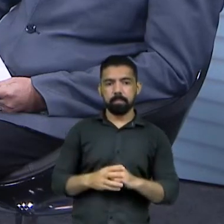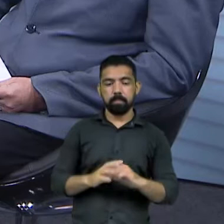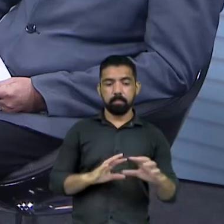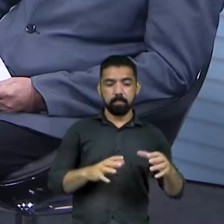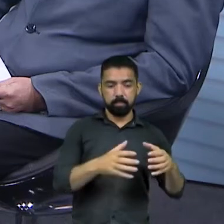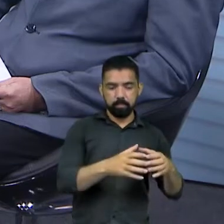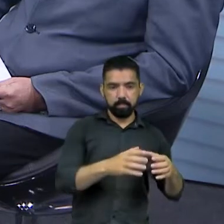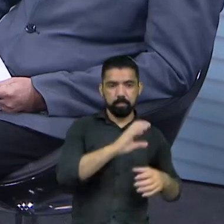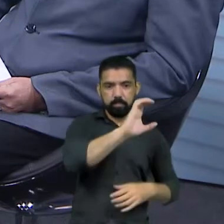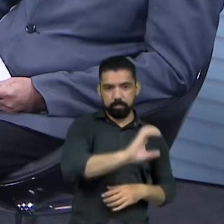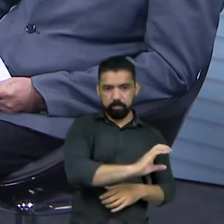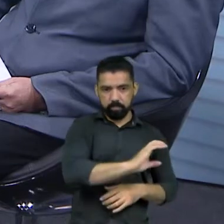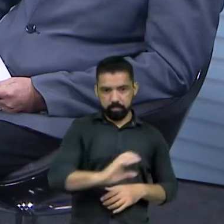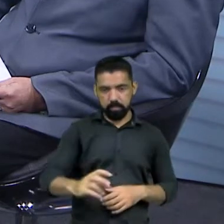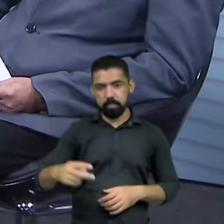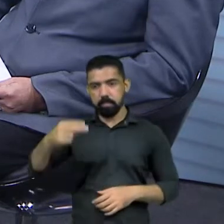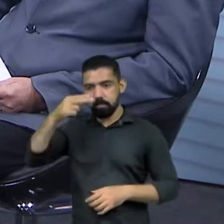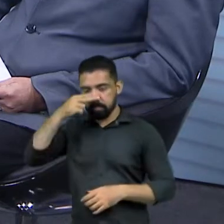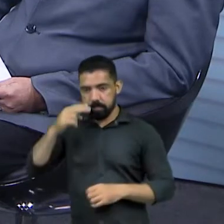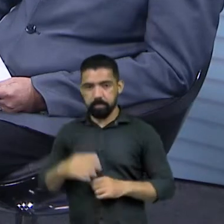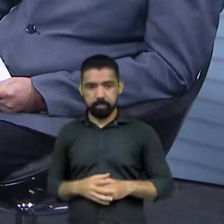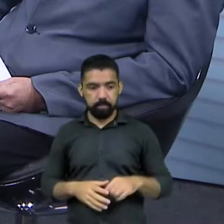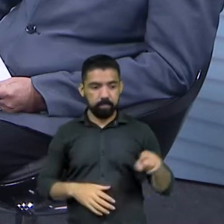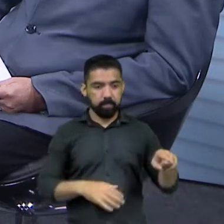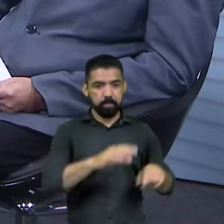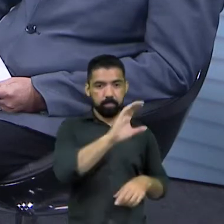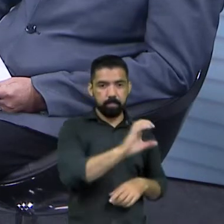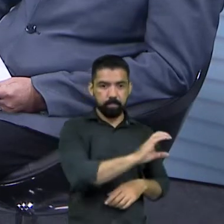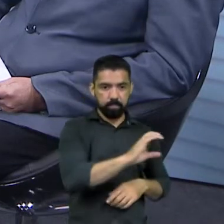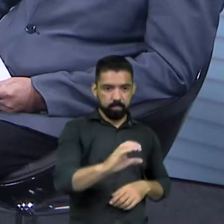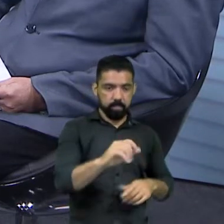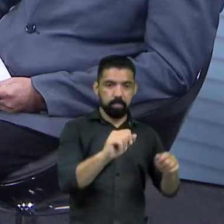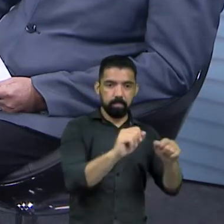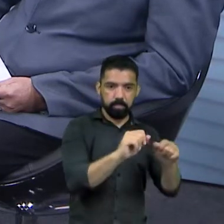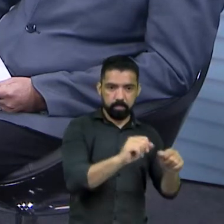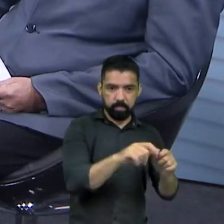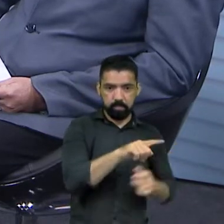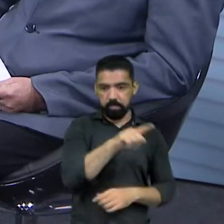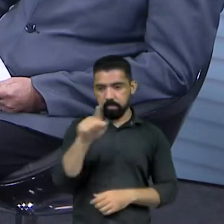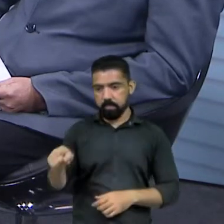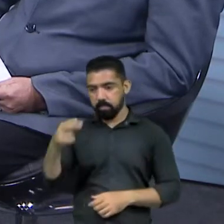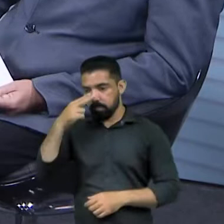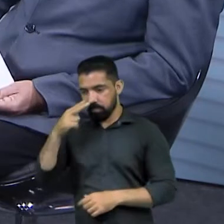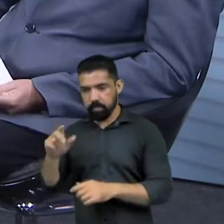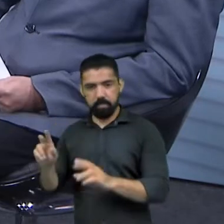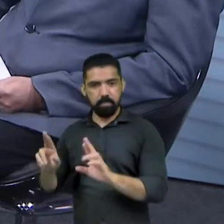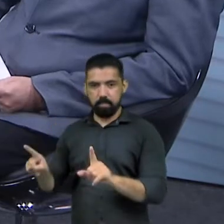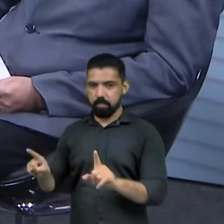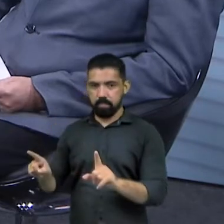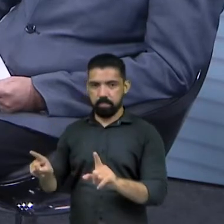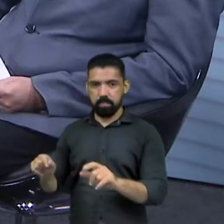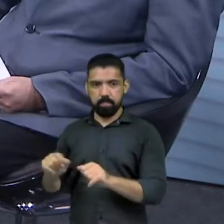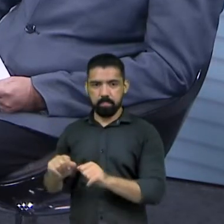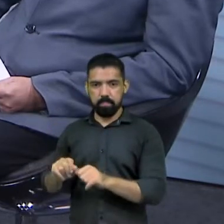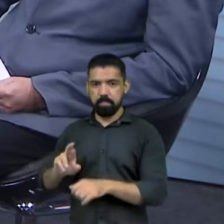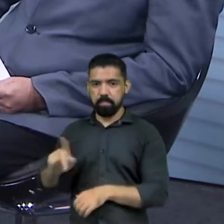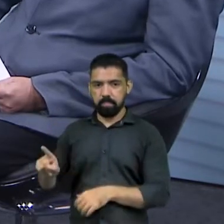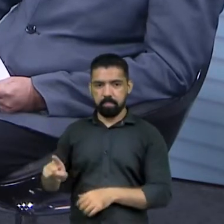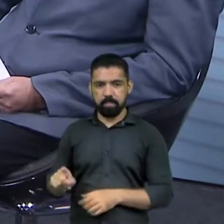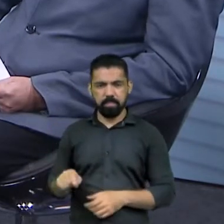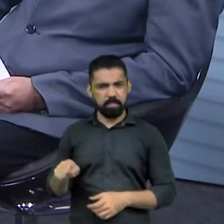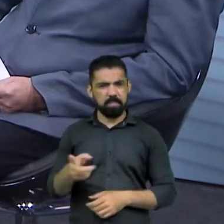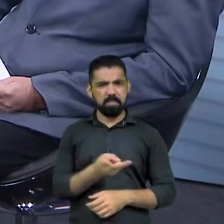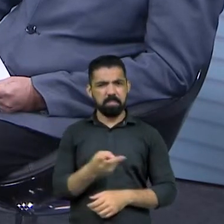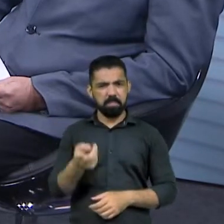era simples tudo que o católico faz o evangélico não faz então é é uma coisa ridícula ridícula